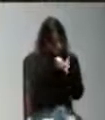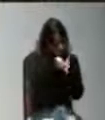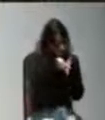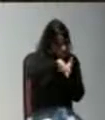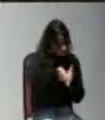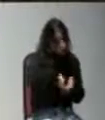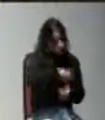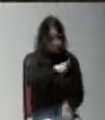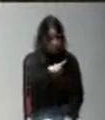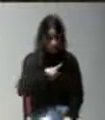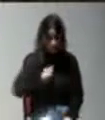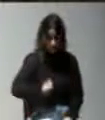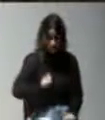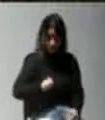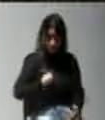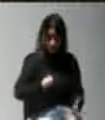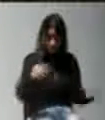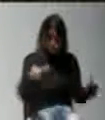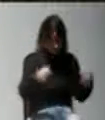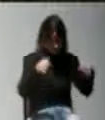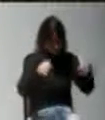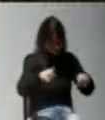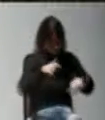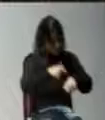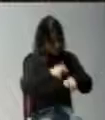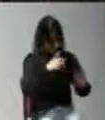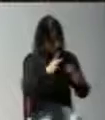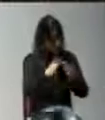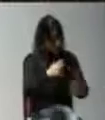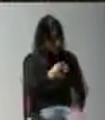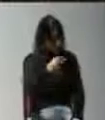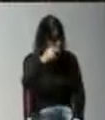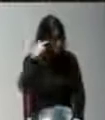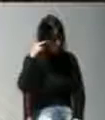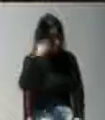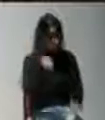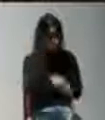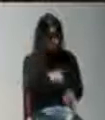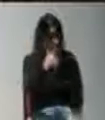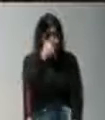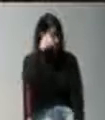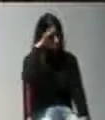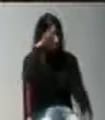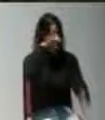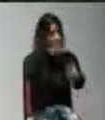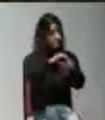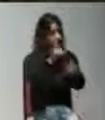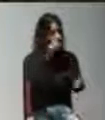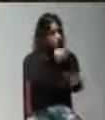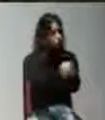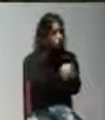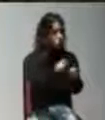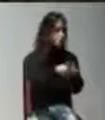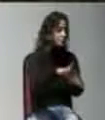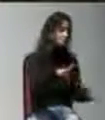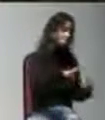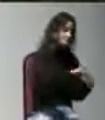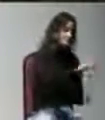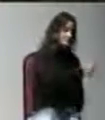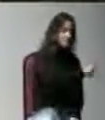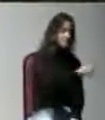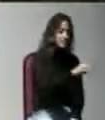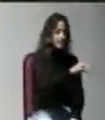aqui, dentro do histórico, no salão, todos da professora.